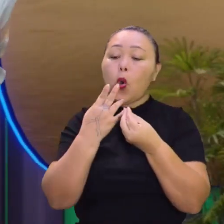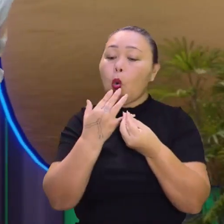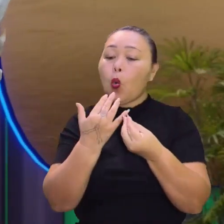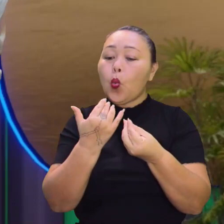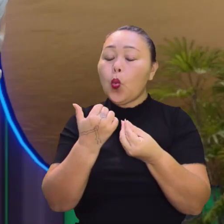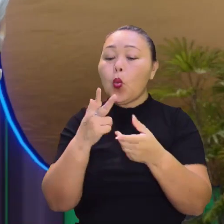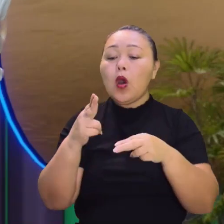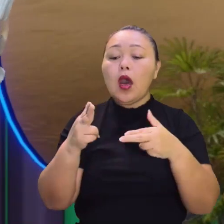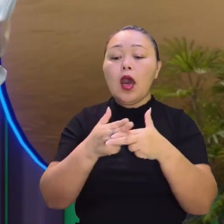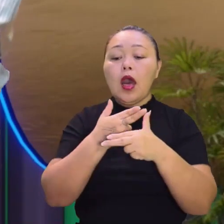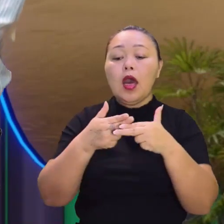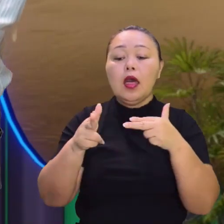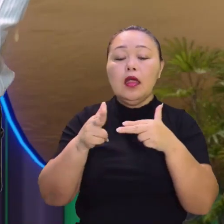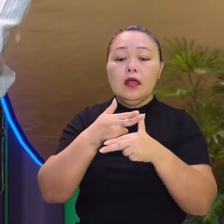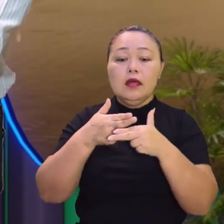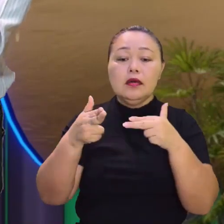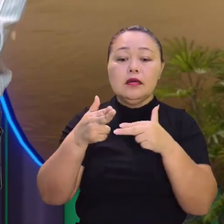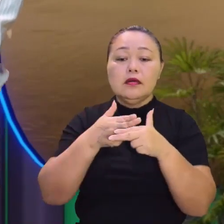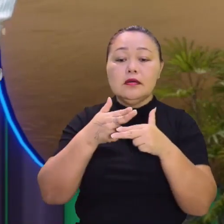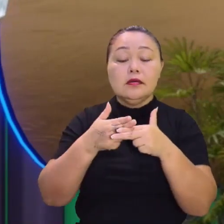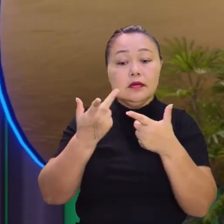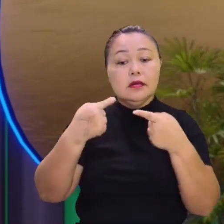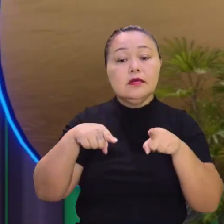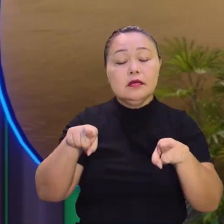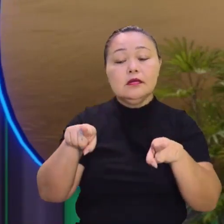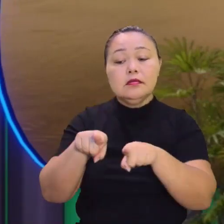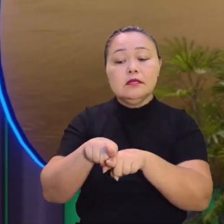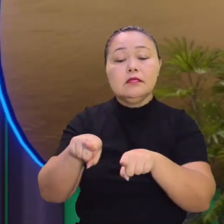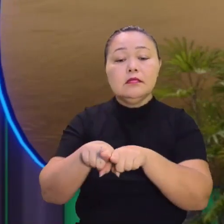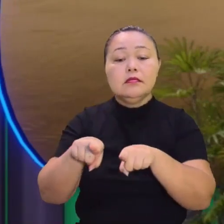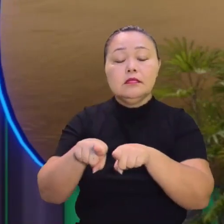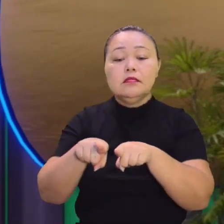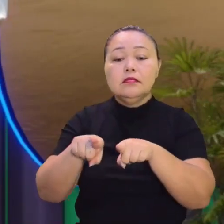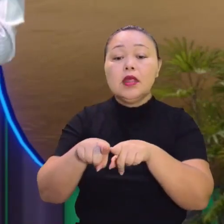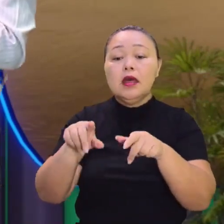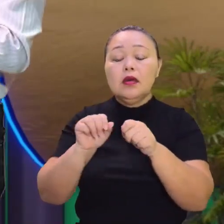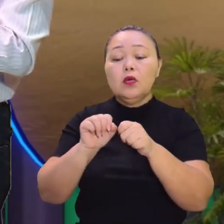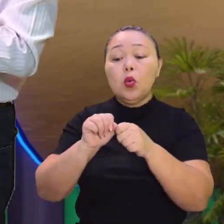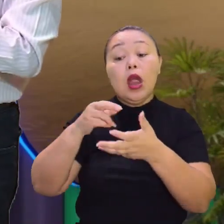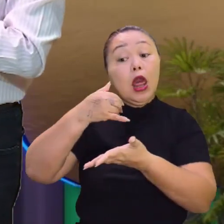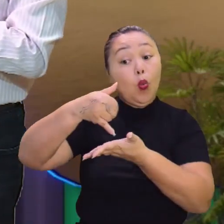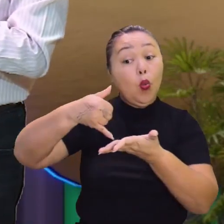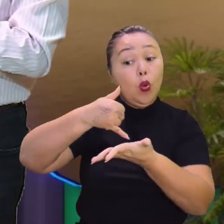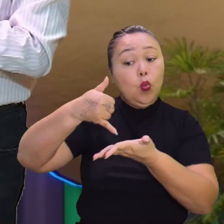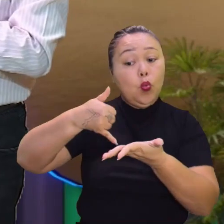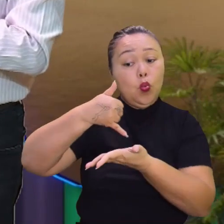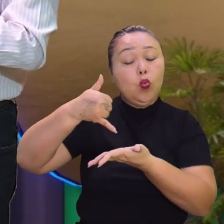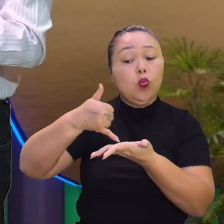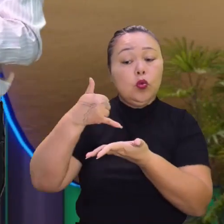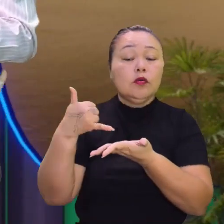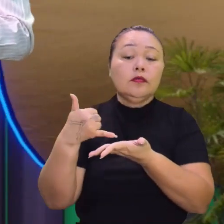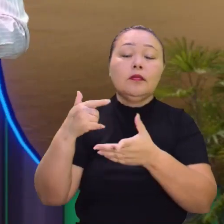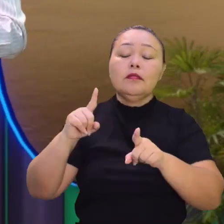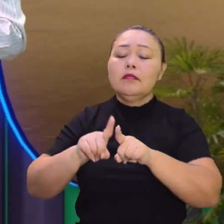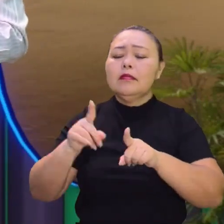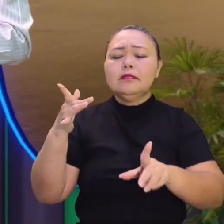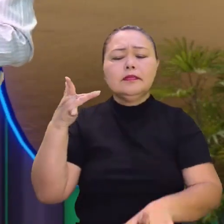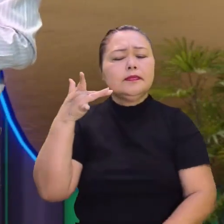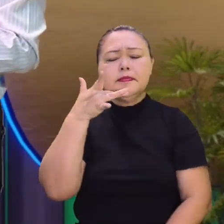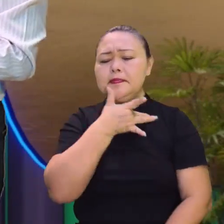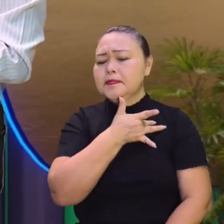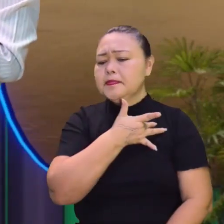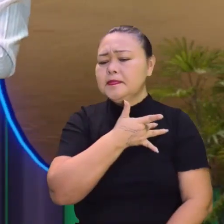de tipo Nescau. Ah, entendi. E também ele é muito, muito remoso porque ele é oleoso, Entendi. né? Mas é uma